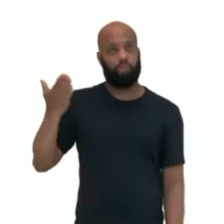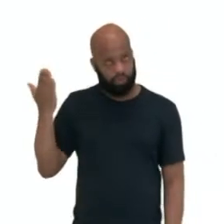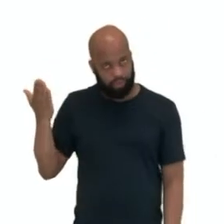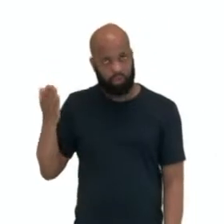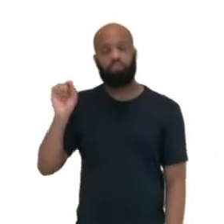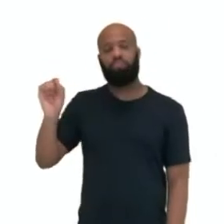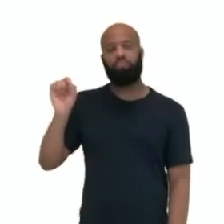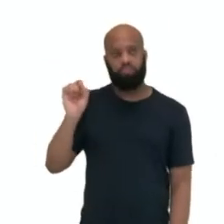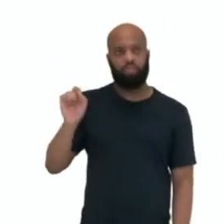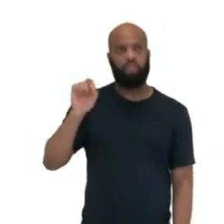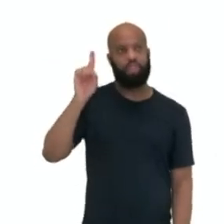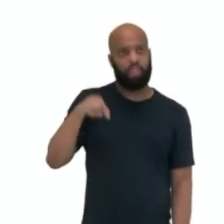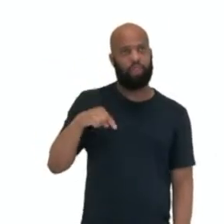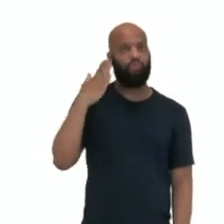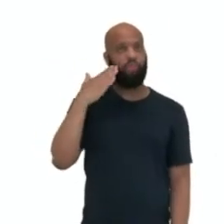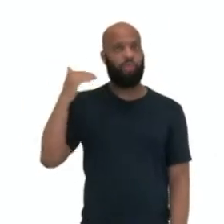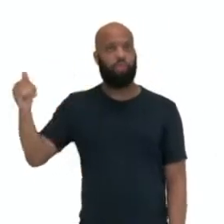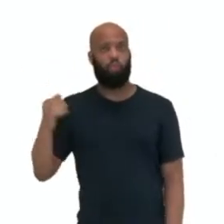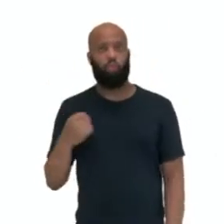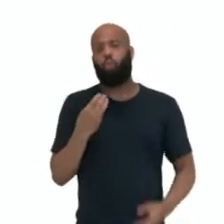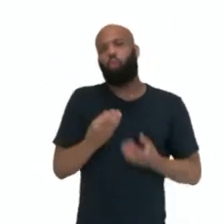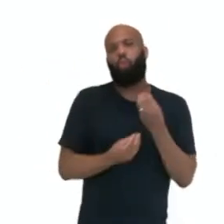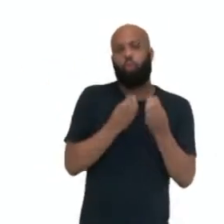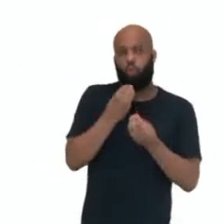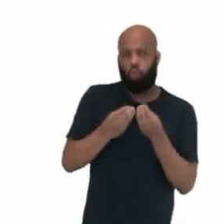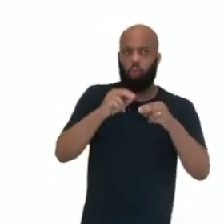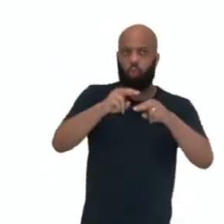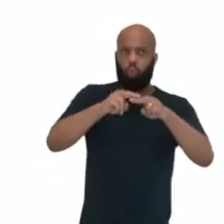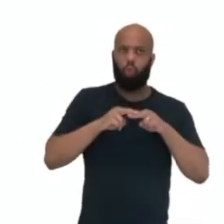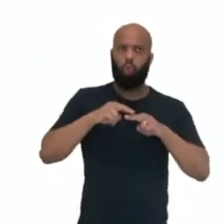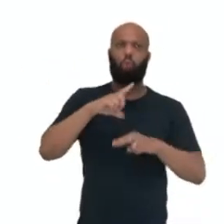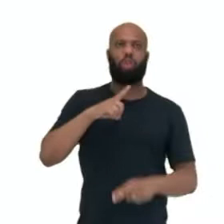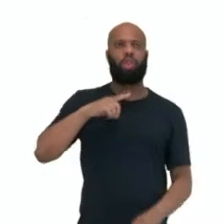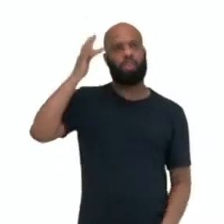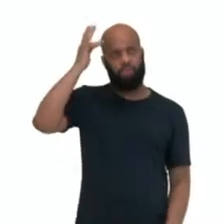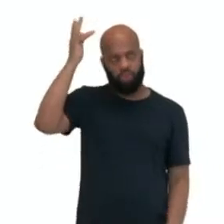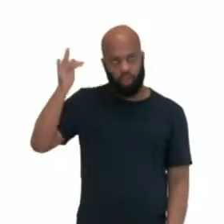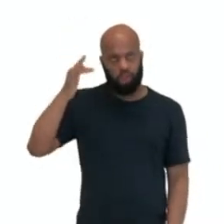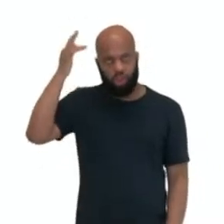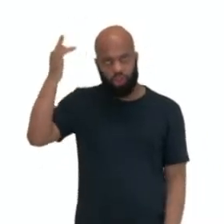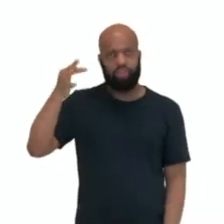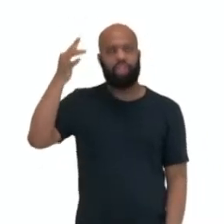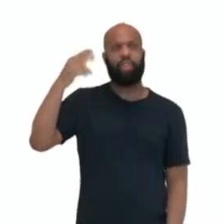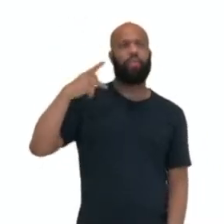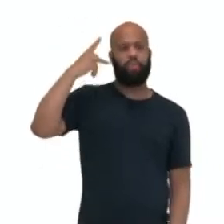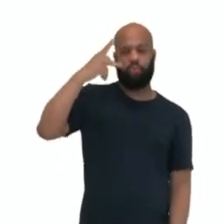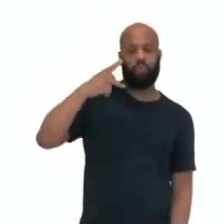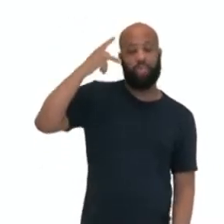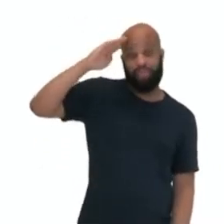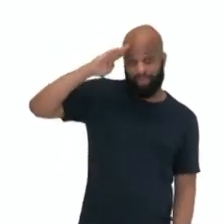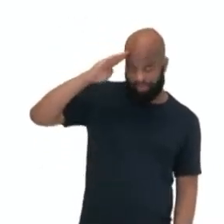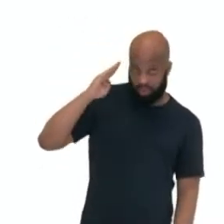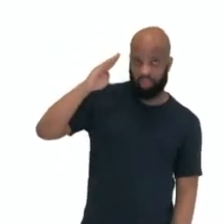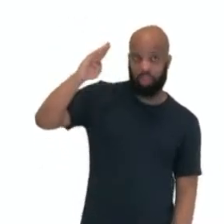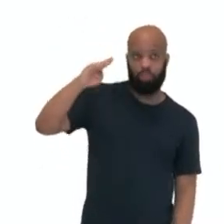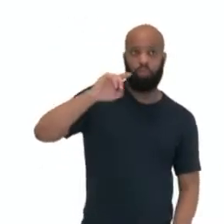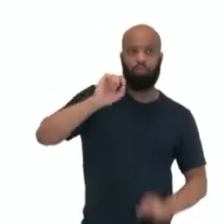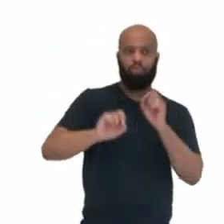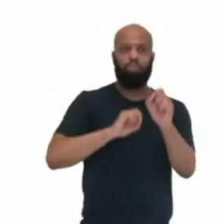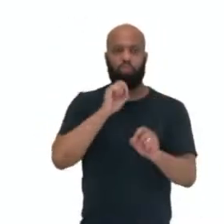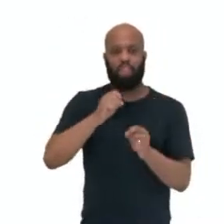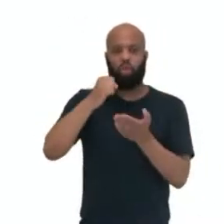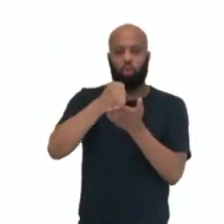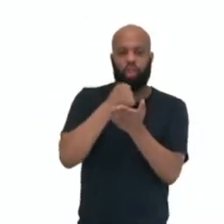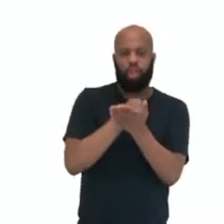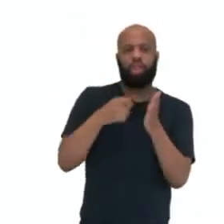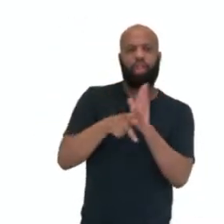Thomas Hobbes é mais conhecido por seu legado na filosofia política, pois foi um dos principais contratualistas